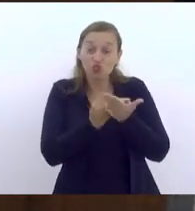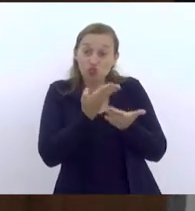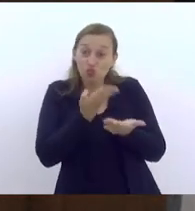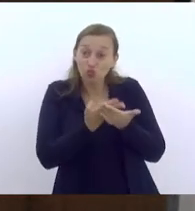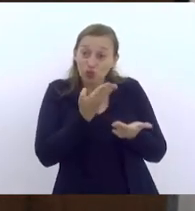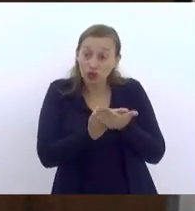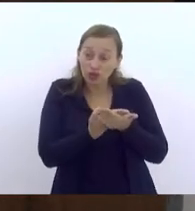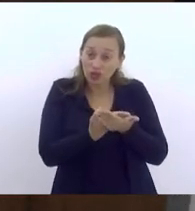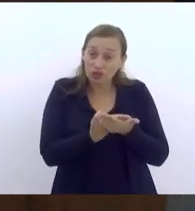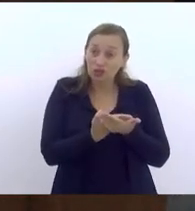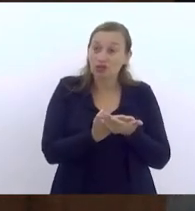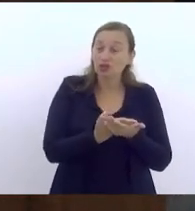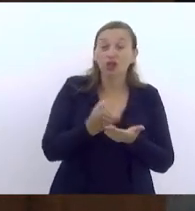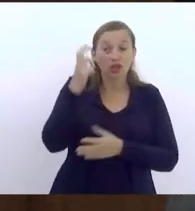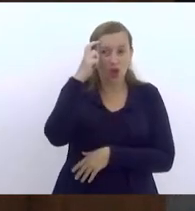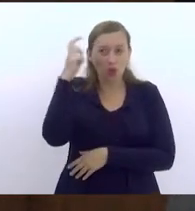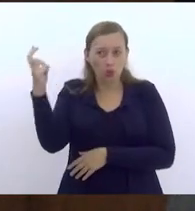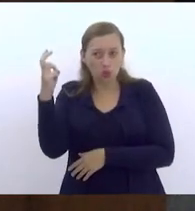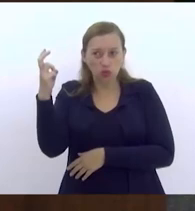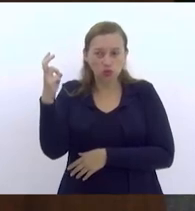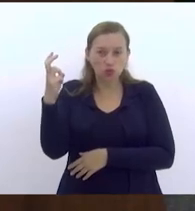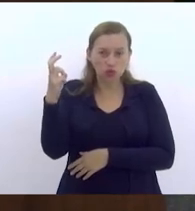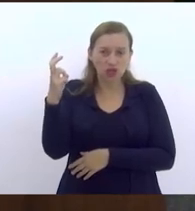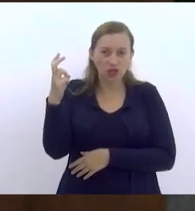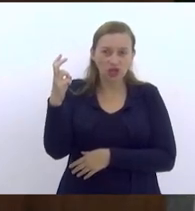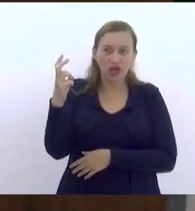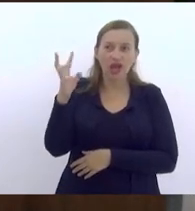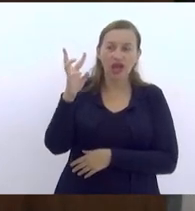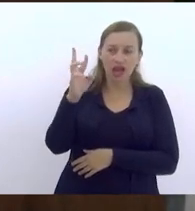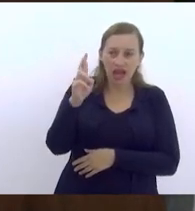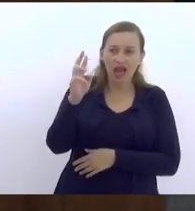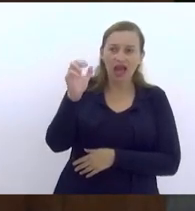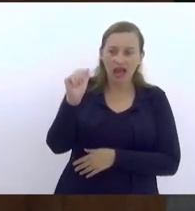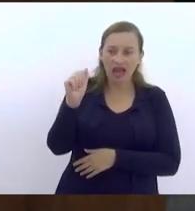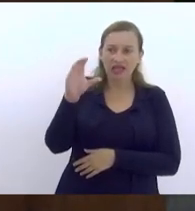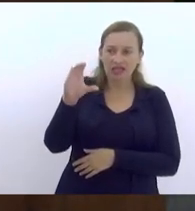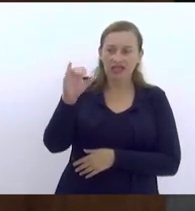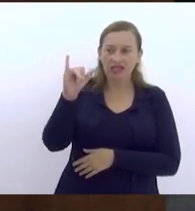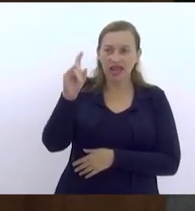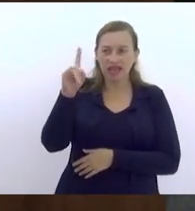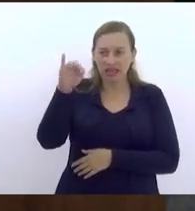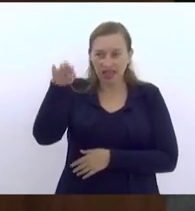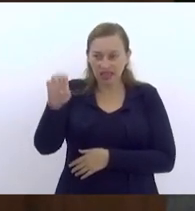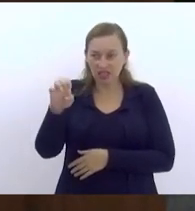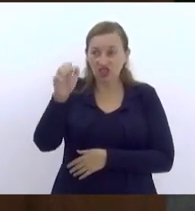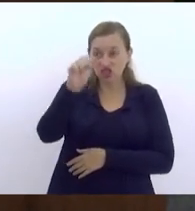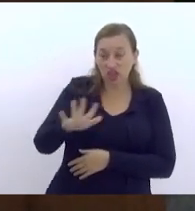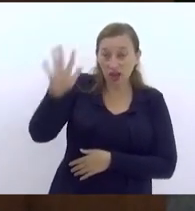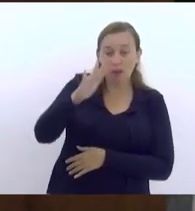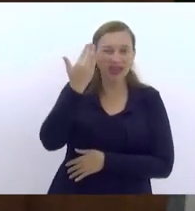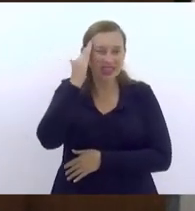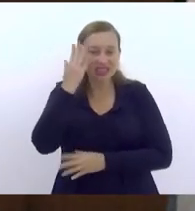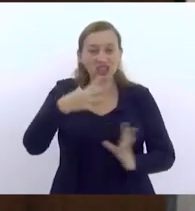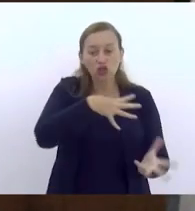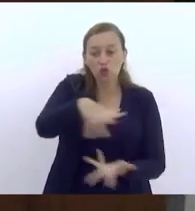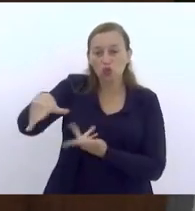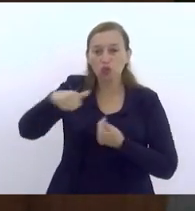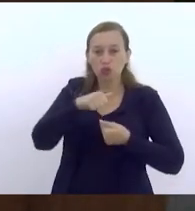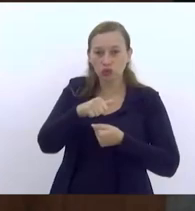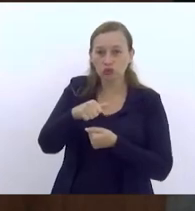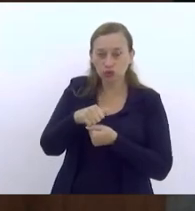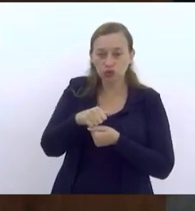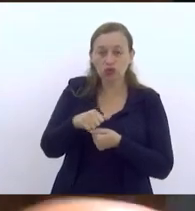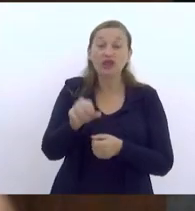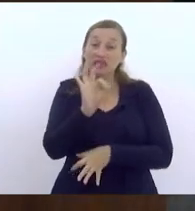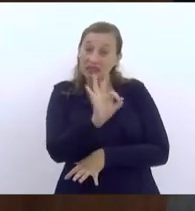das etnicidades, da cultura, da racialidade no geral, acredito que, para a gente compreender o mundo na sua totalidade, para a